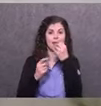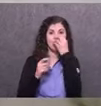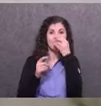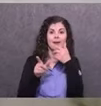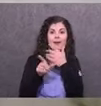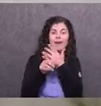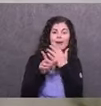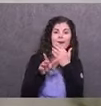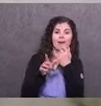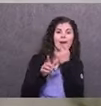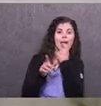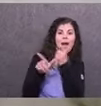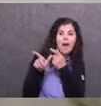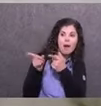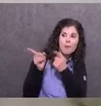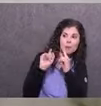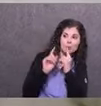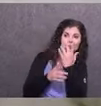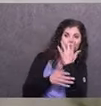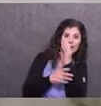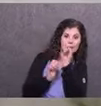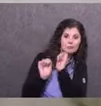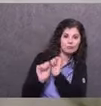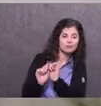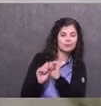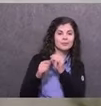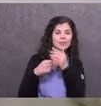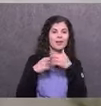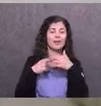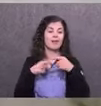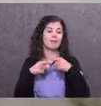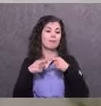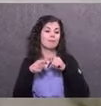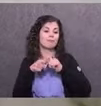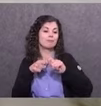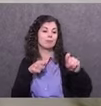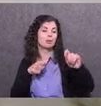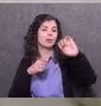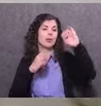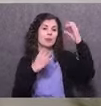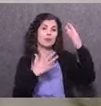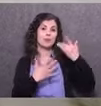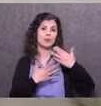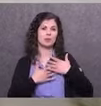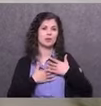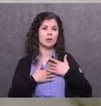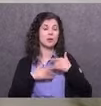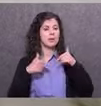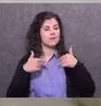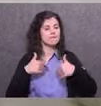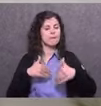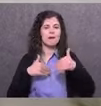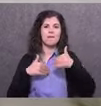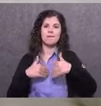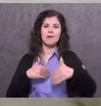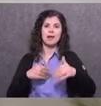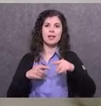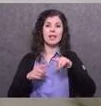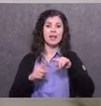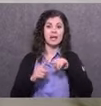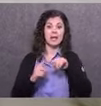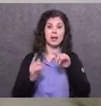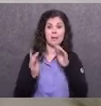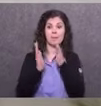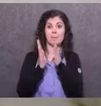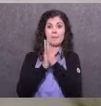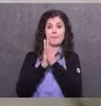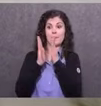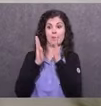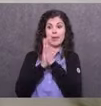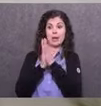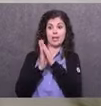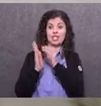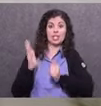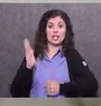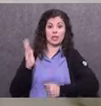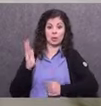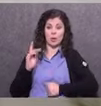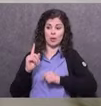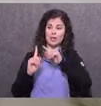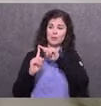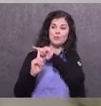entramos na Semana Santa, a semana maior de todo o ano litúrgico dos cristãos.